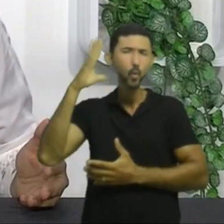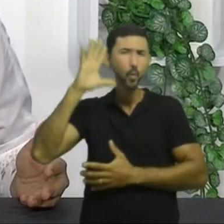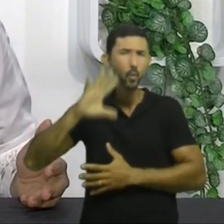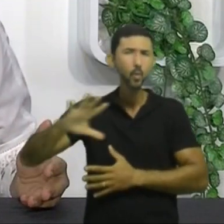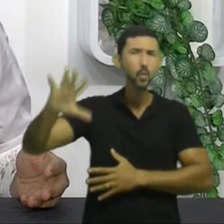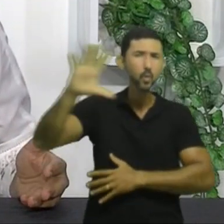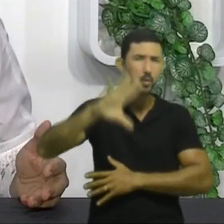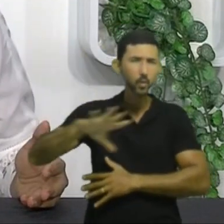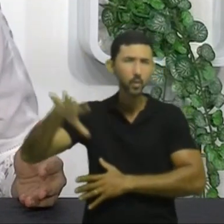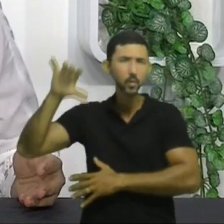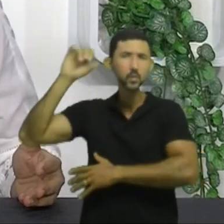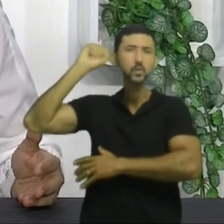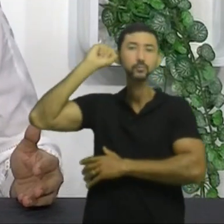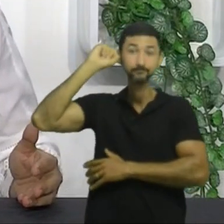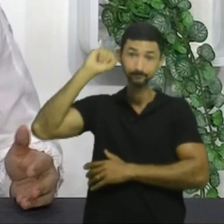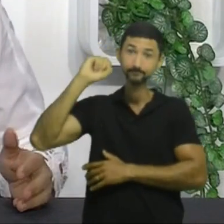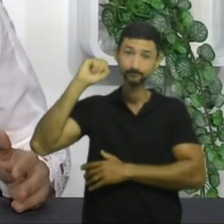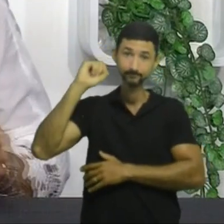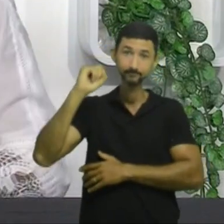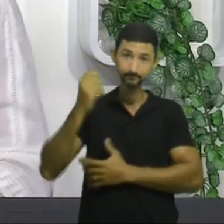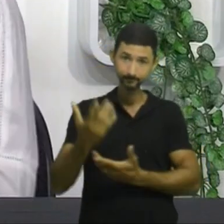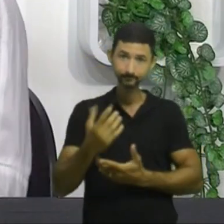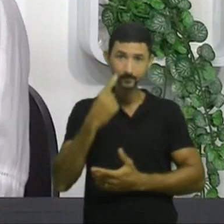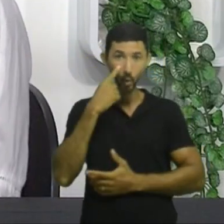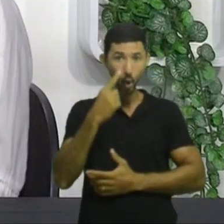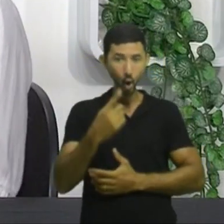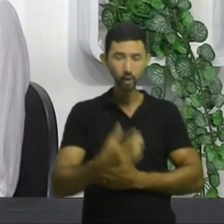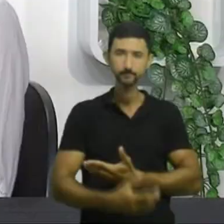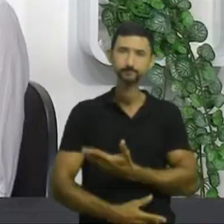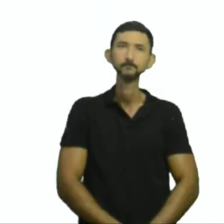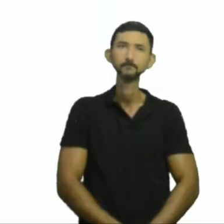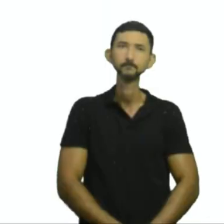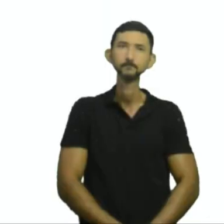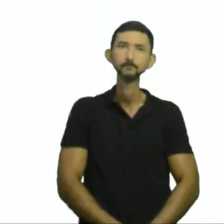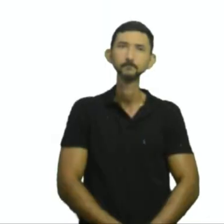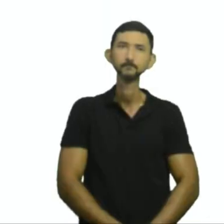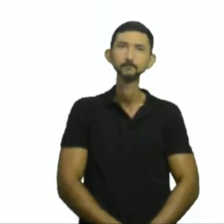nosso redor. Tudo bem? Vamos lá ouvi-los?